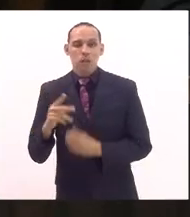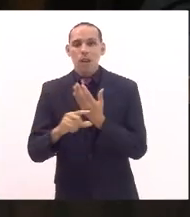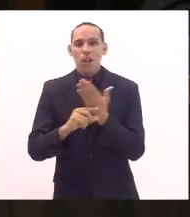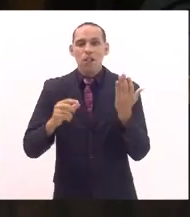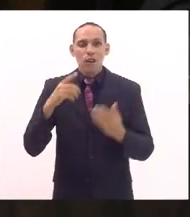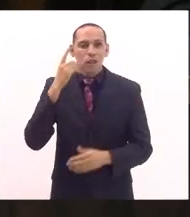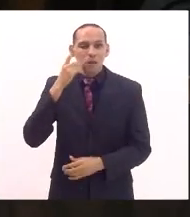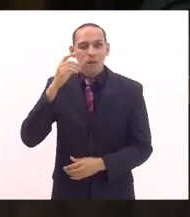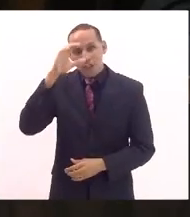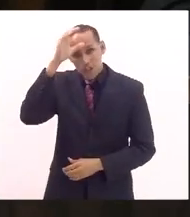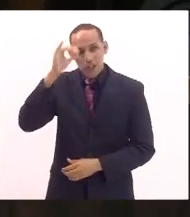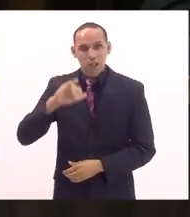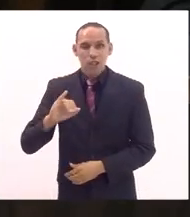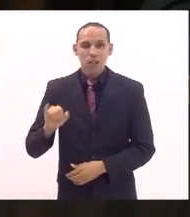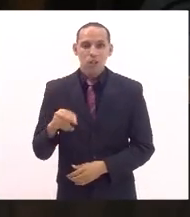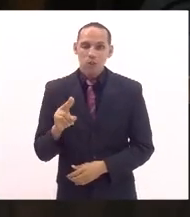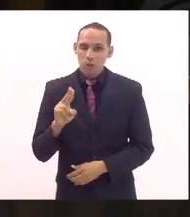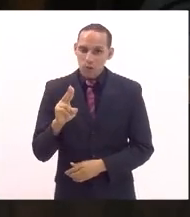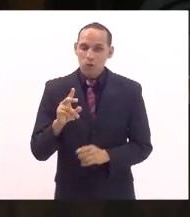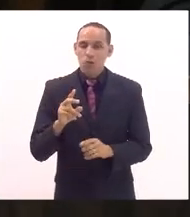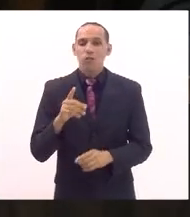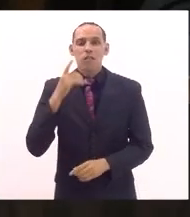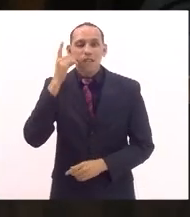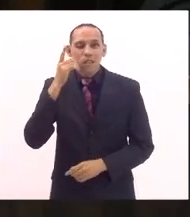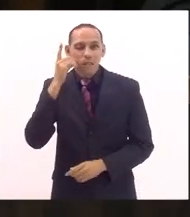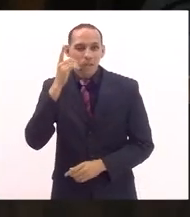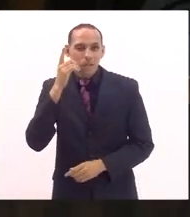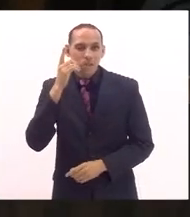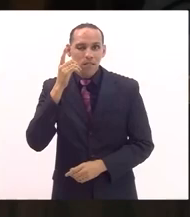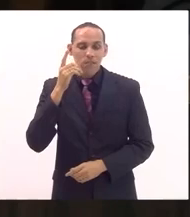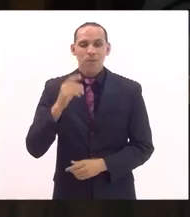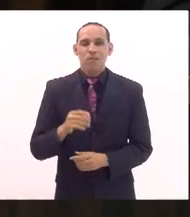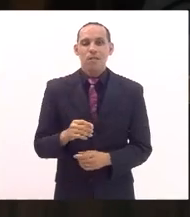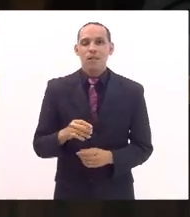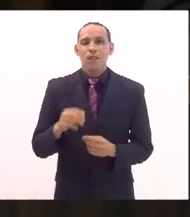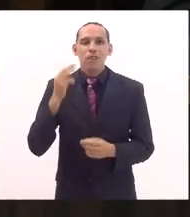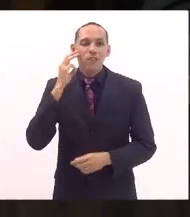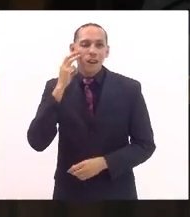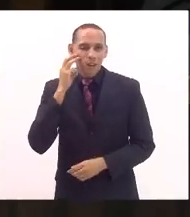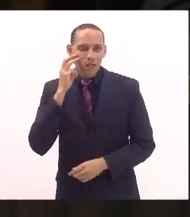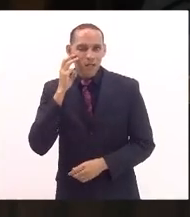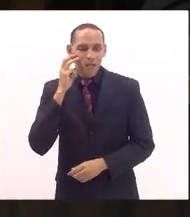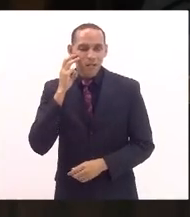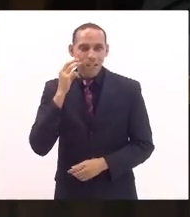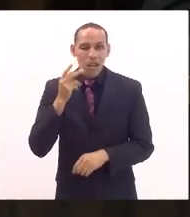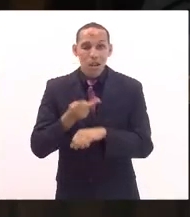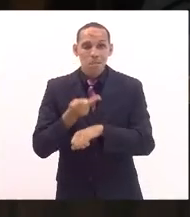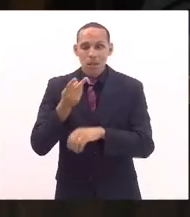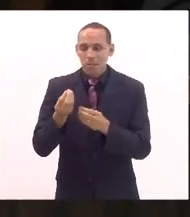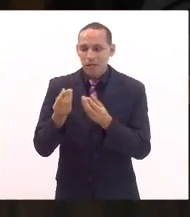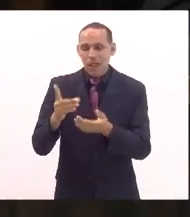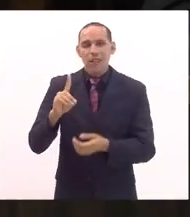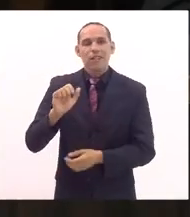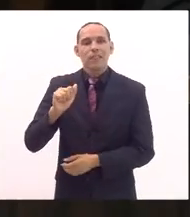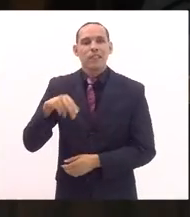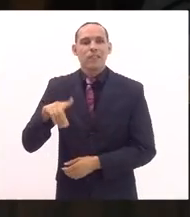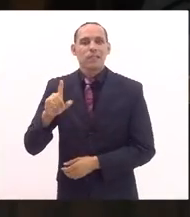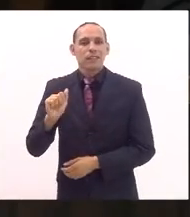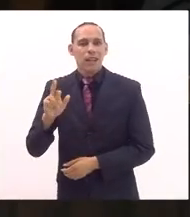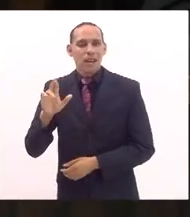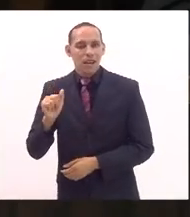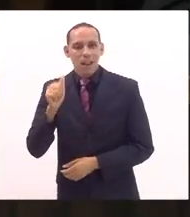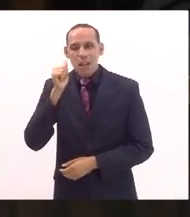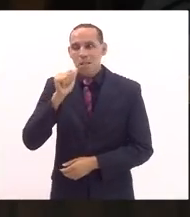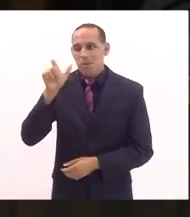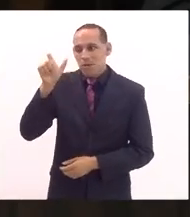tia Ju dos Deputados Oi tia Ju e Valdete Carneiro concede o prêmio Dandara a senhora